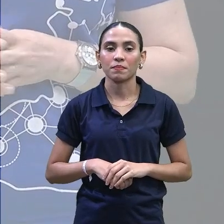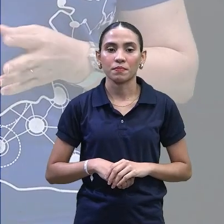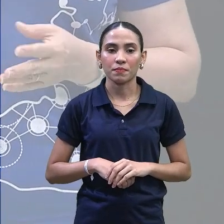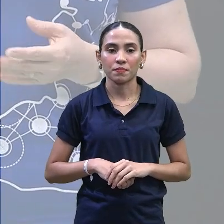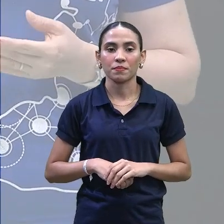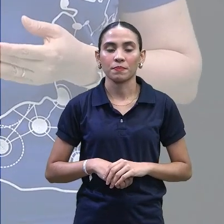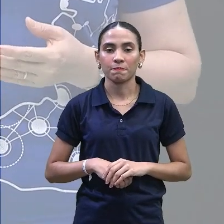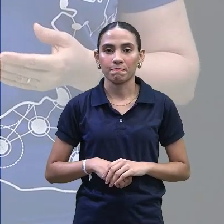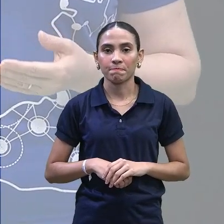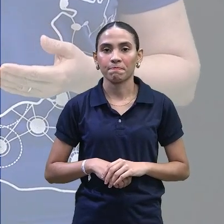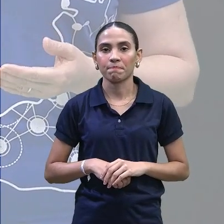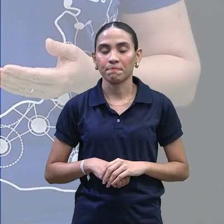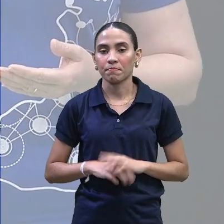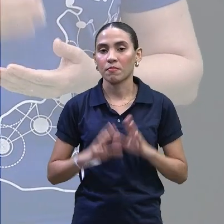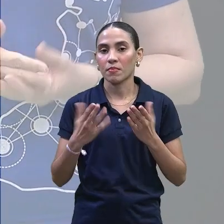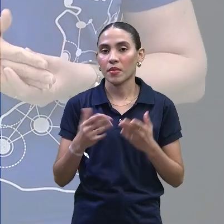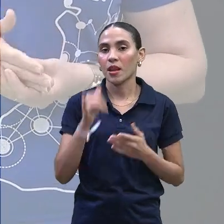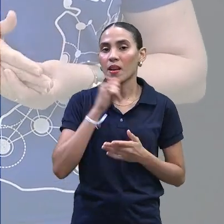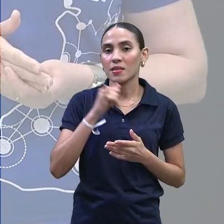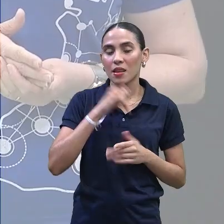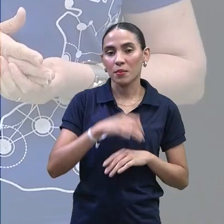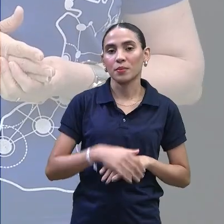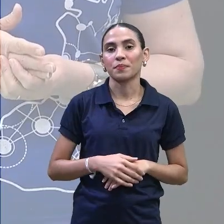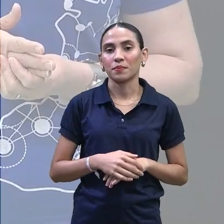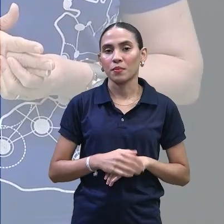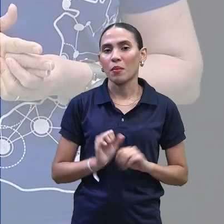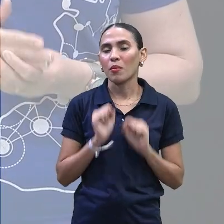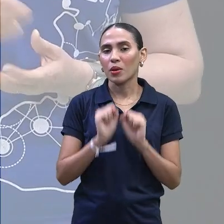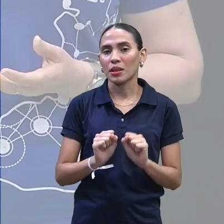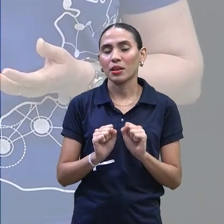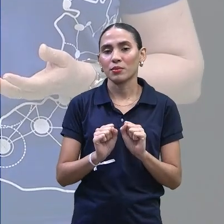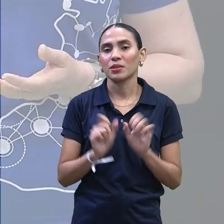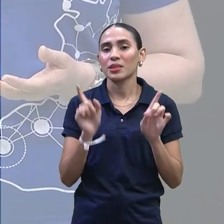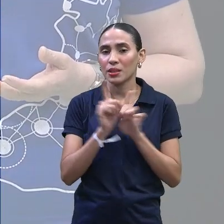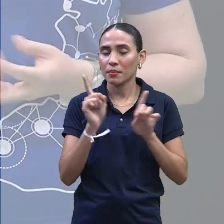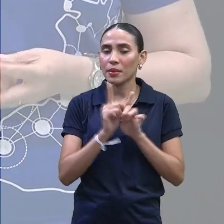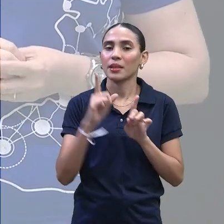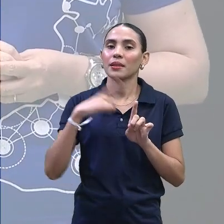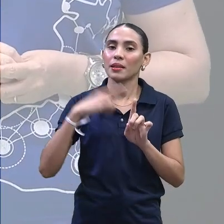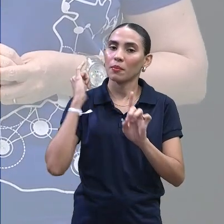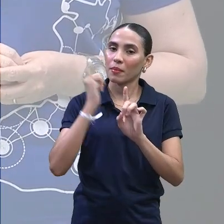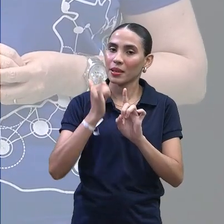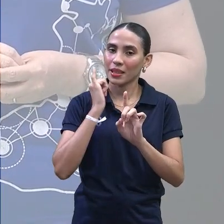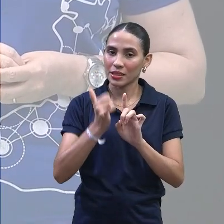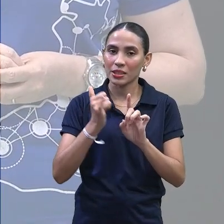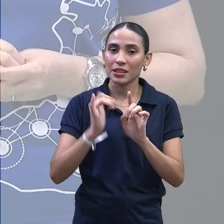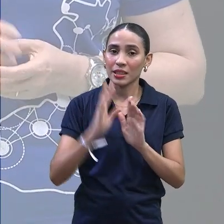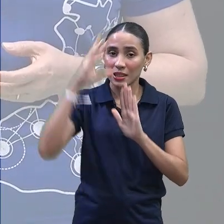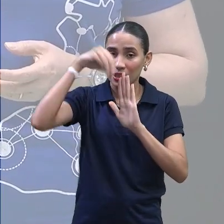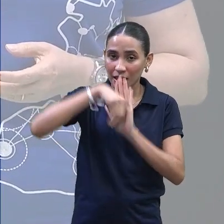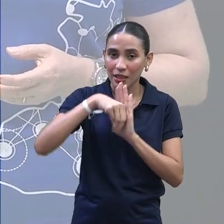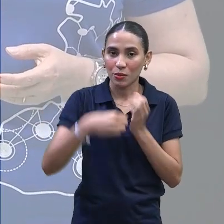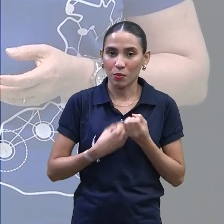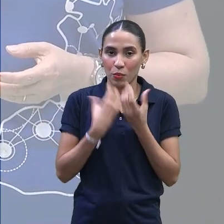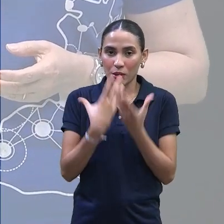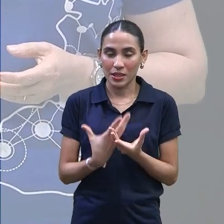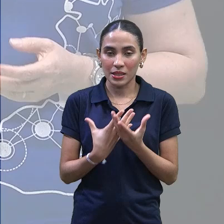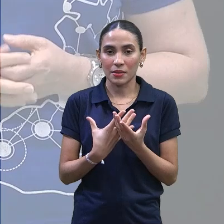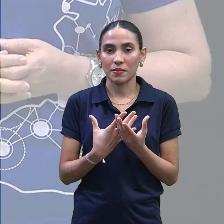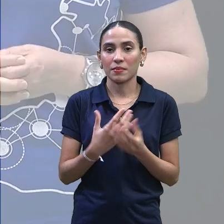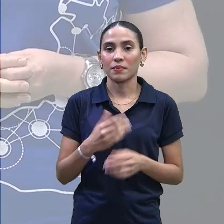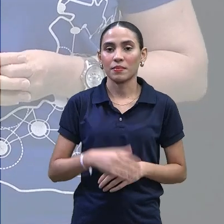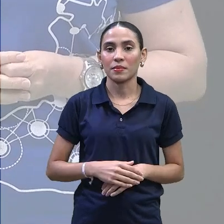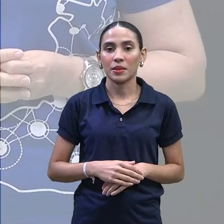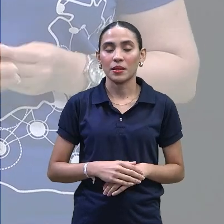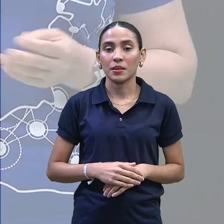textual, que, no caso, nós podemos também ter uma narrativa dentro do texto poético, que no caso foi